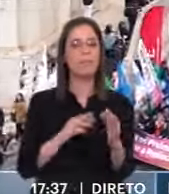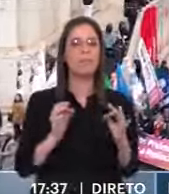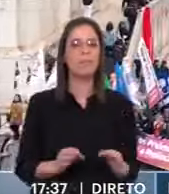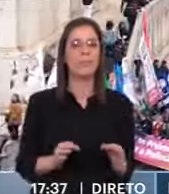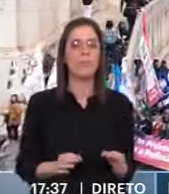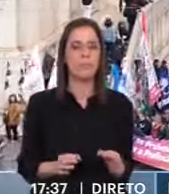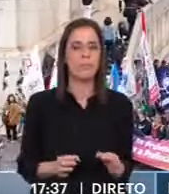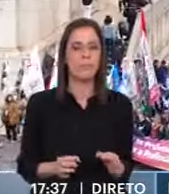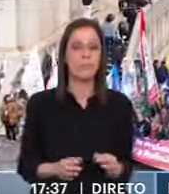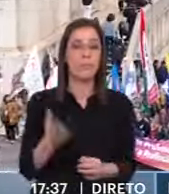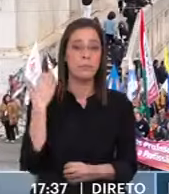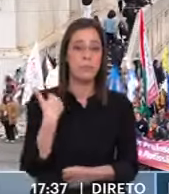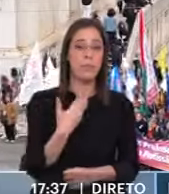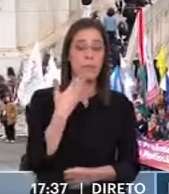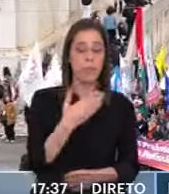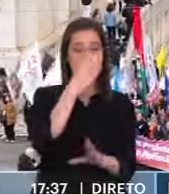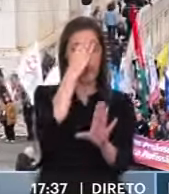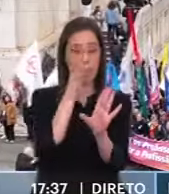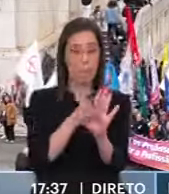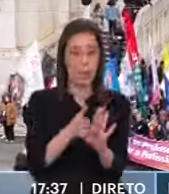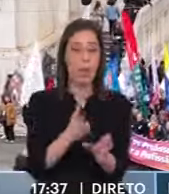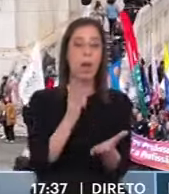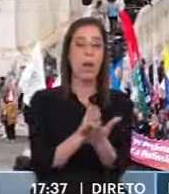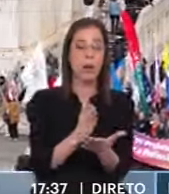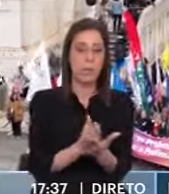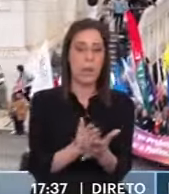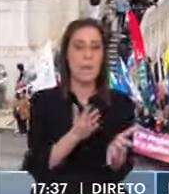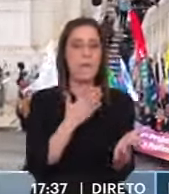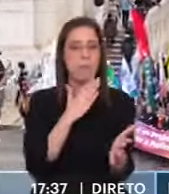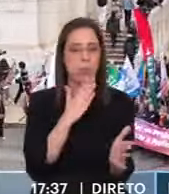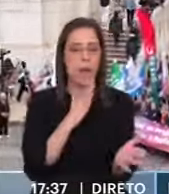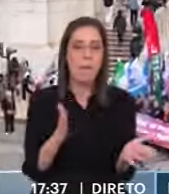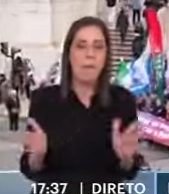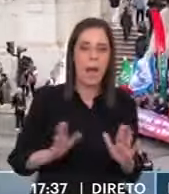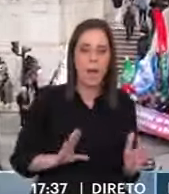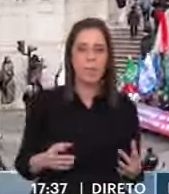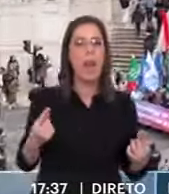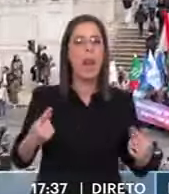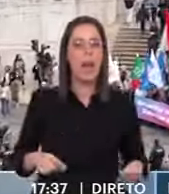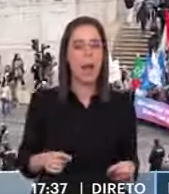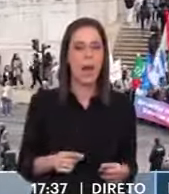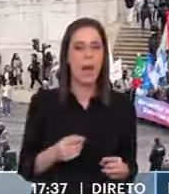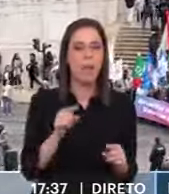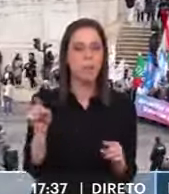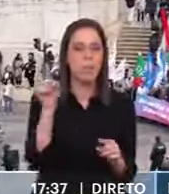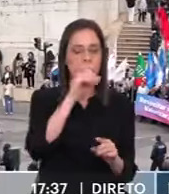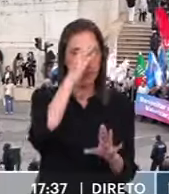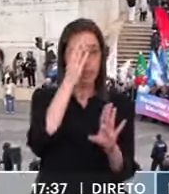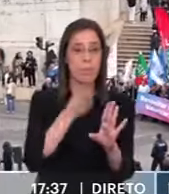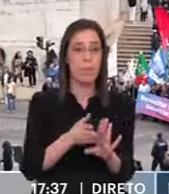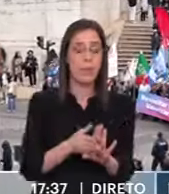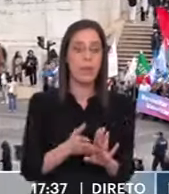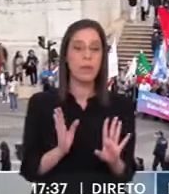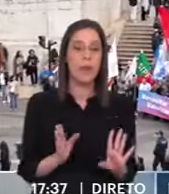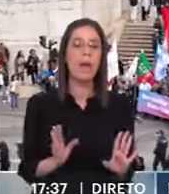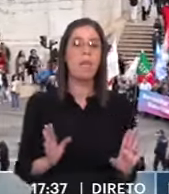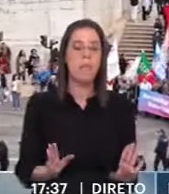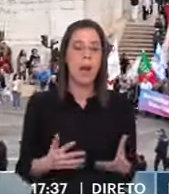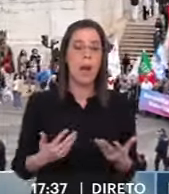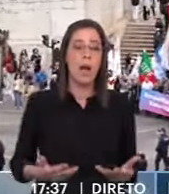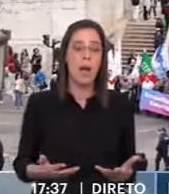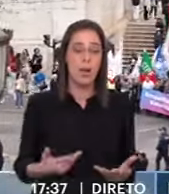passado pedíamos psicólogos, as escolas estão mais ou menos servidas de psicólogos, é um exemplo que eu queria dar, mas